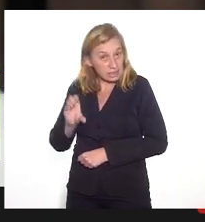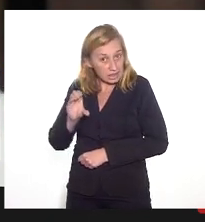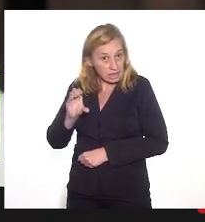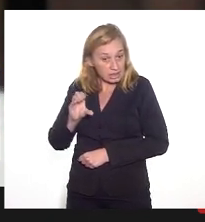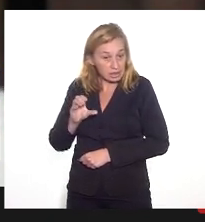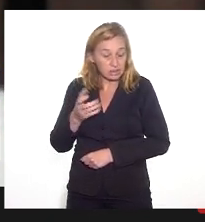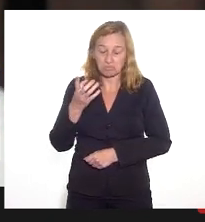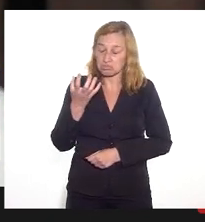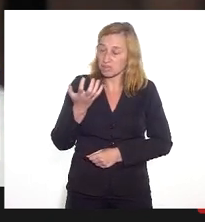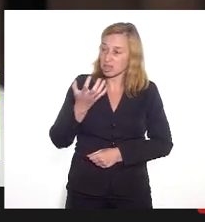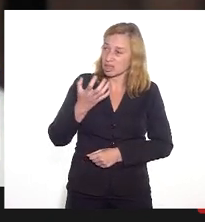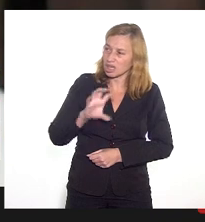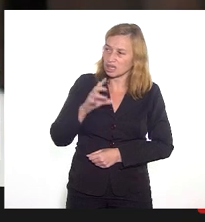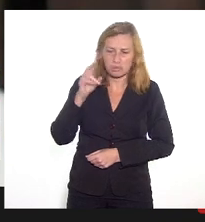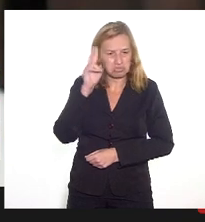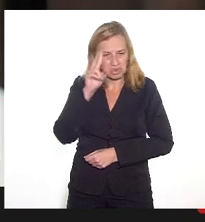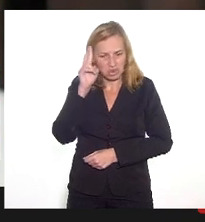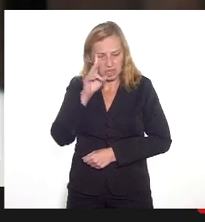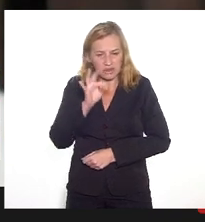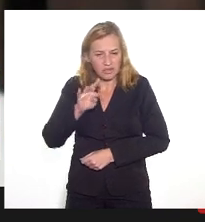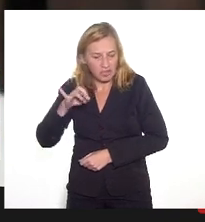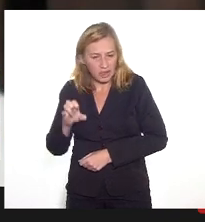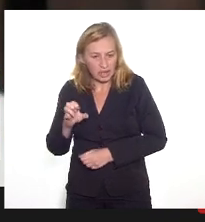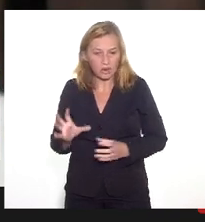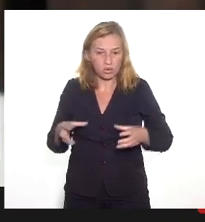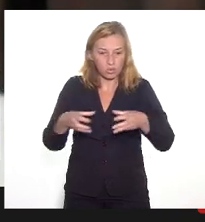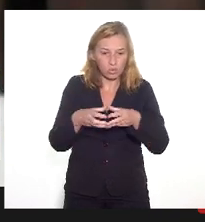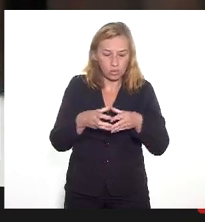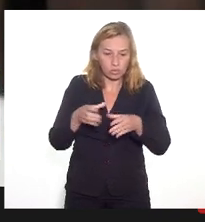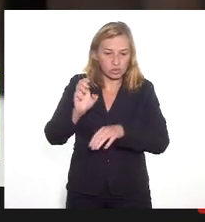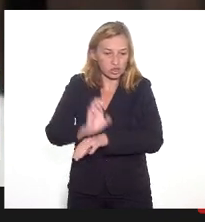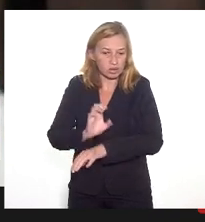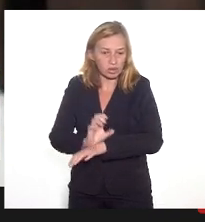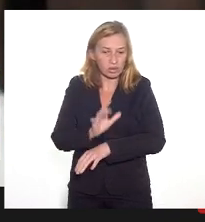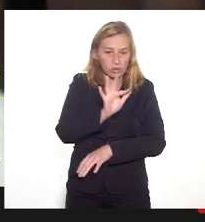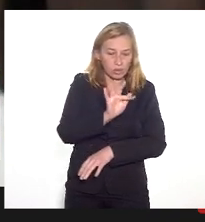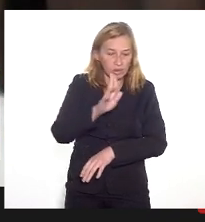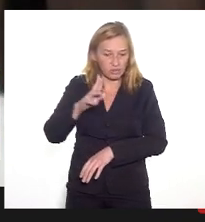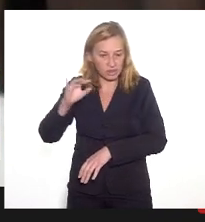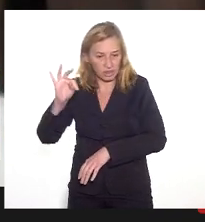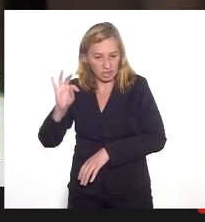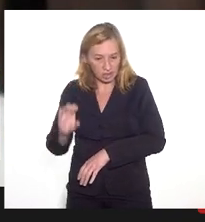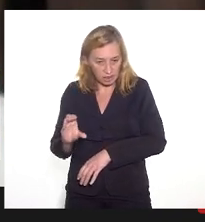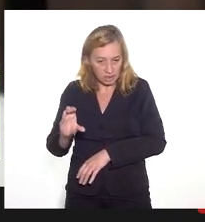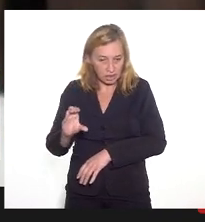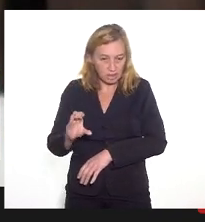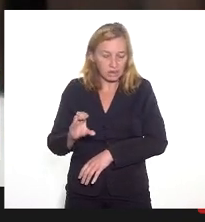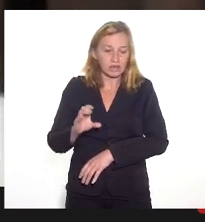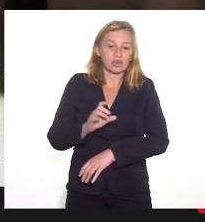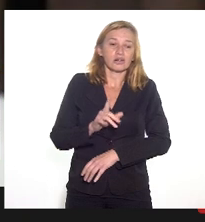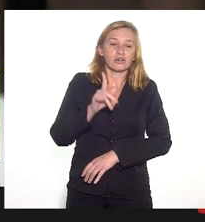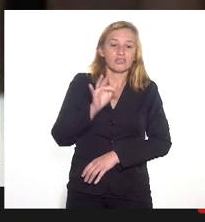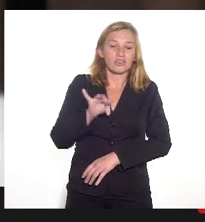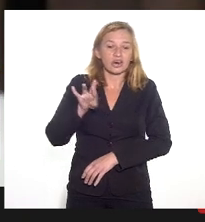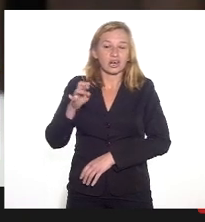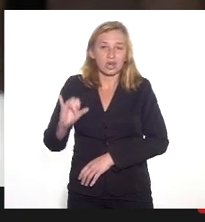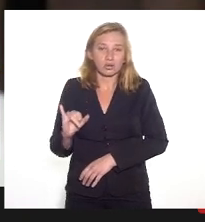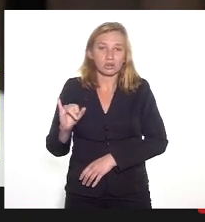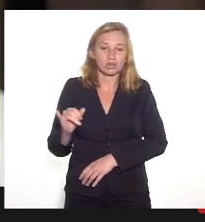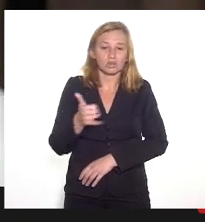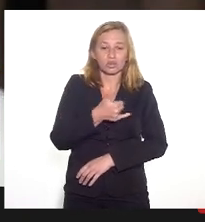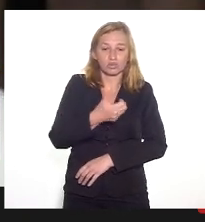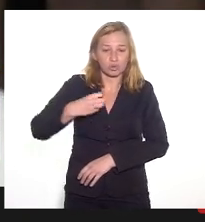quem não lembra, a Fale Rio nada mais é do que o Comitê Estadual do FNDC, né, que passou a se chamar Fale Rio desde 2010,